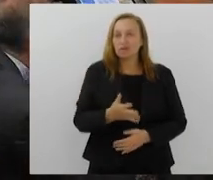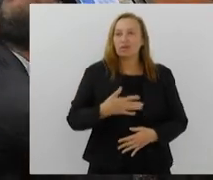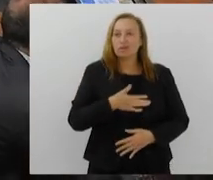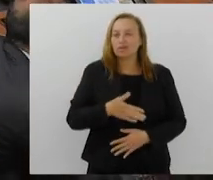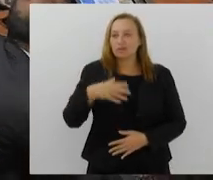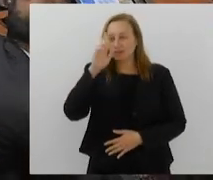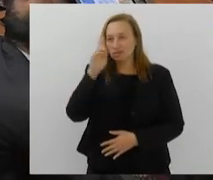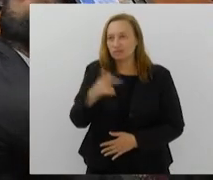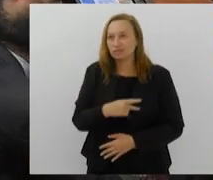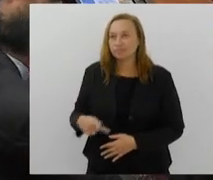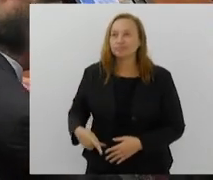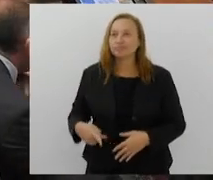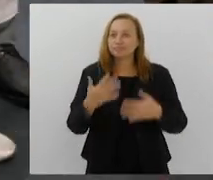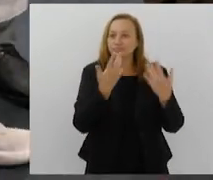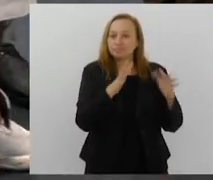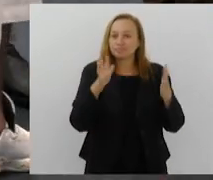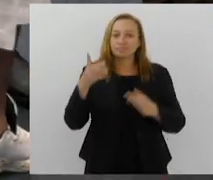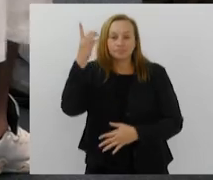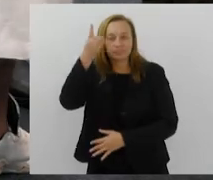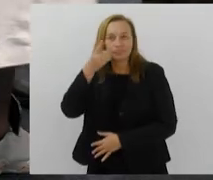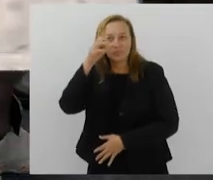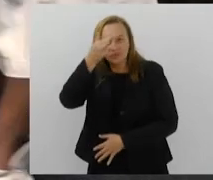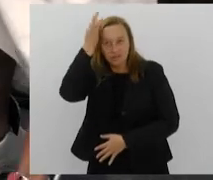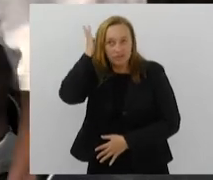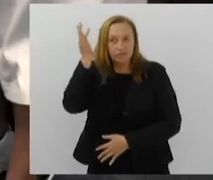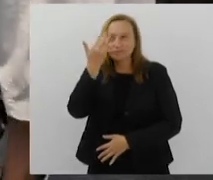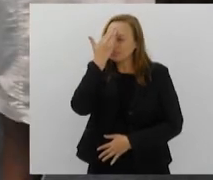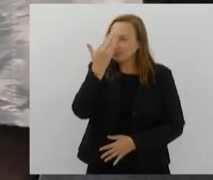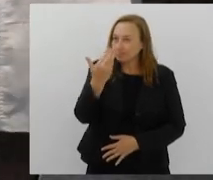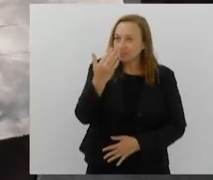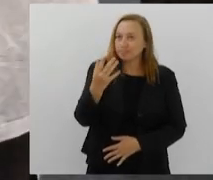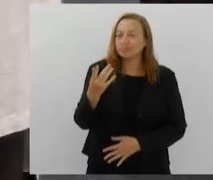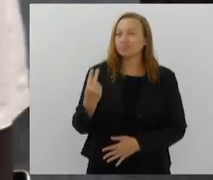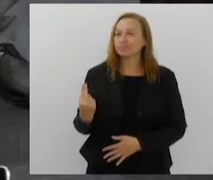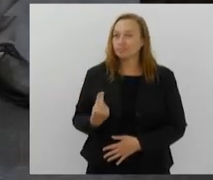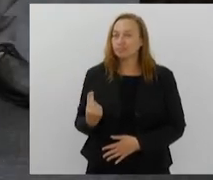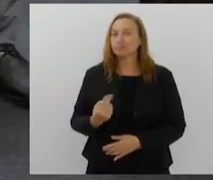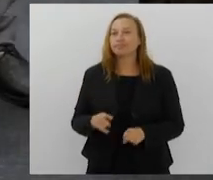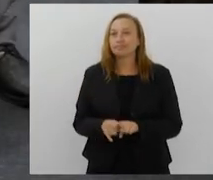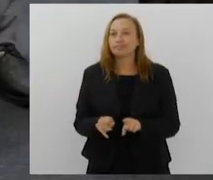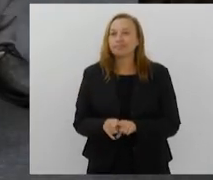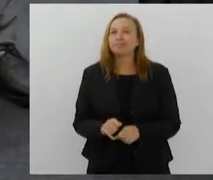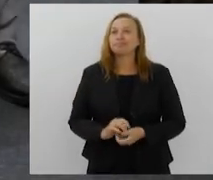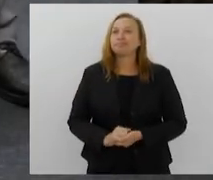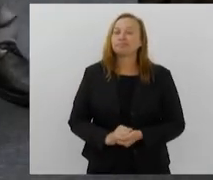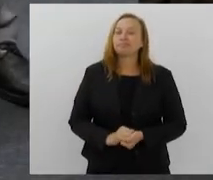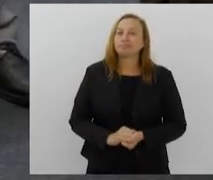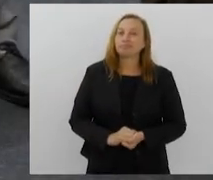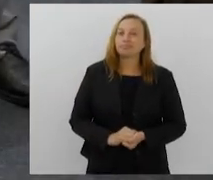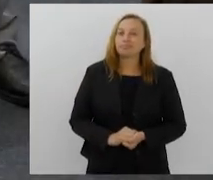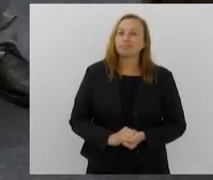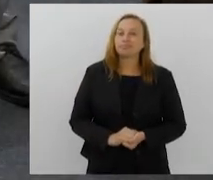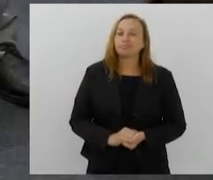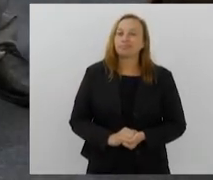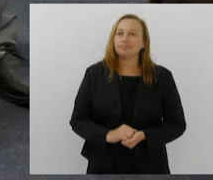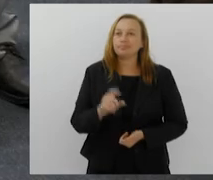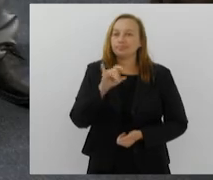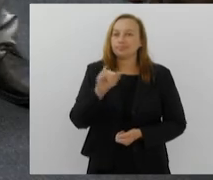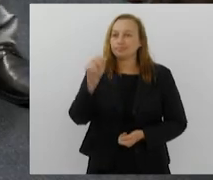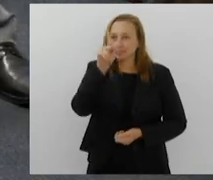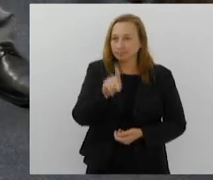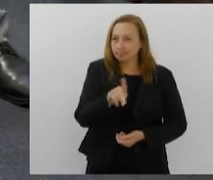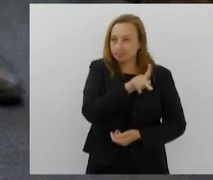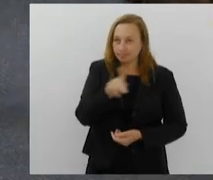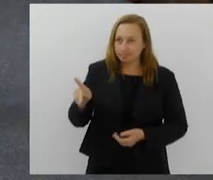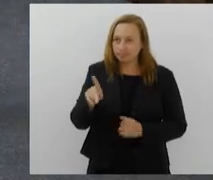senhora Presidente, de parabenizar o deputado Fred Pacheco, agradecer pela coautoria e dizer que, além do Dia do Padre